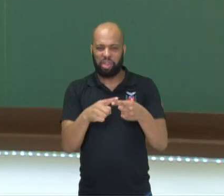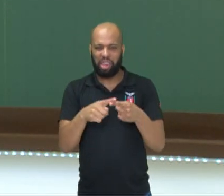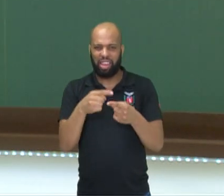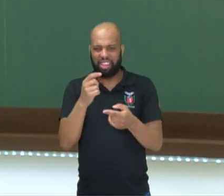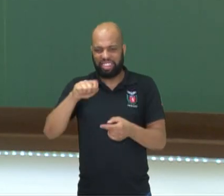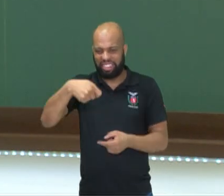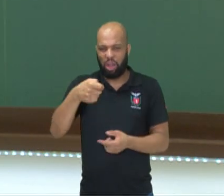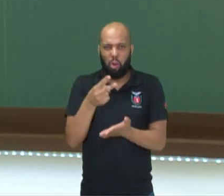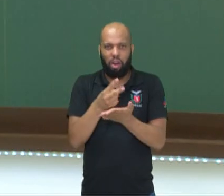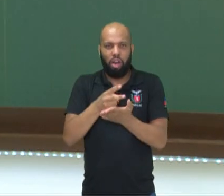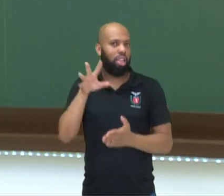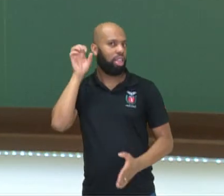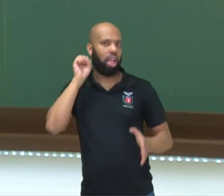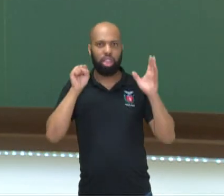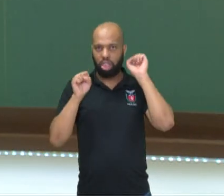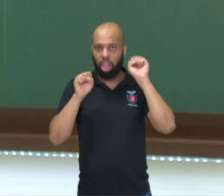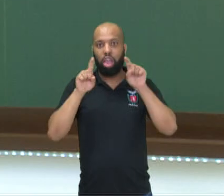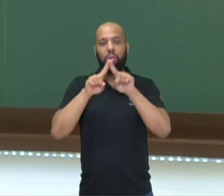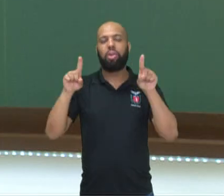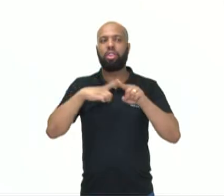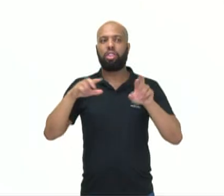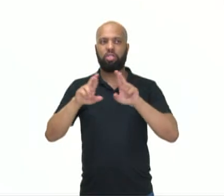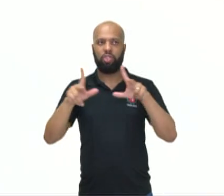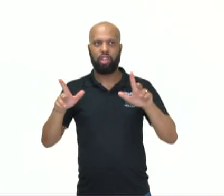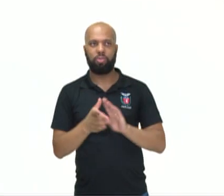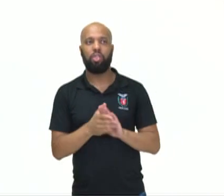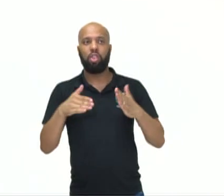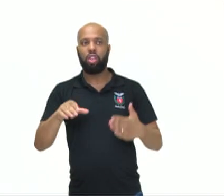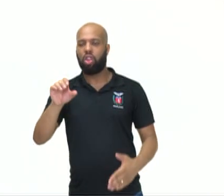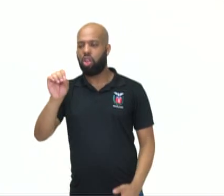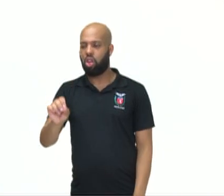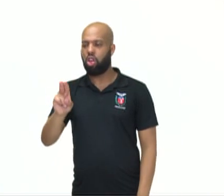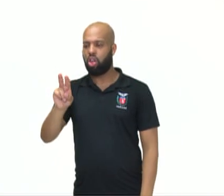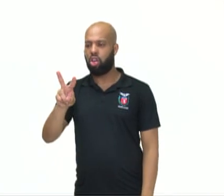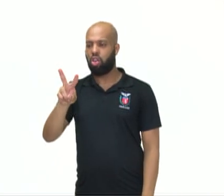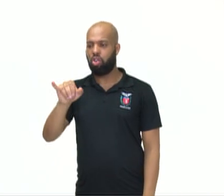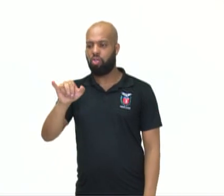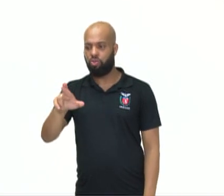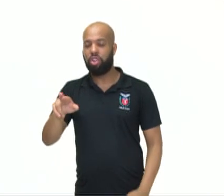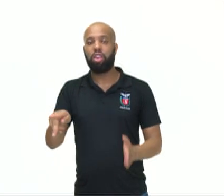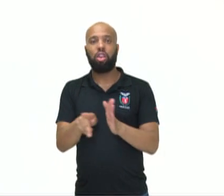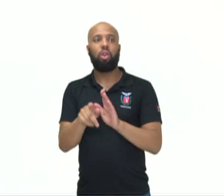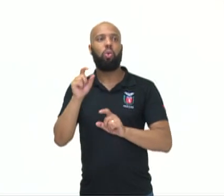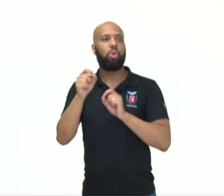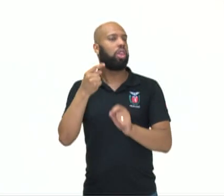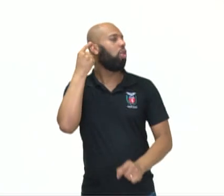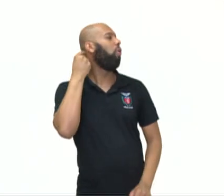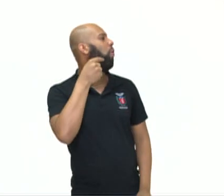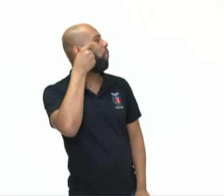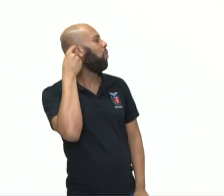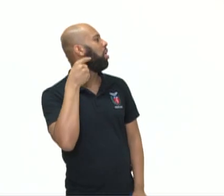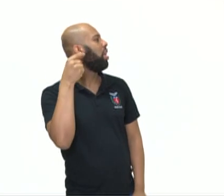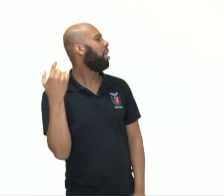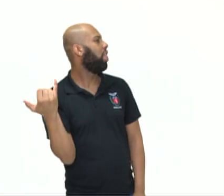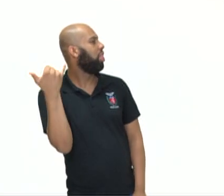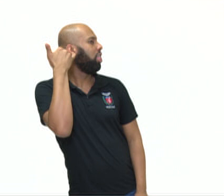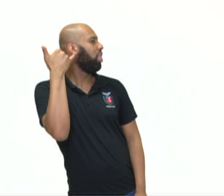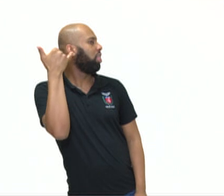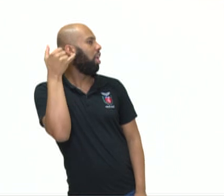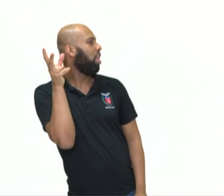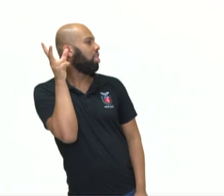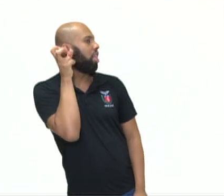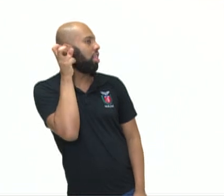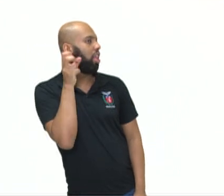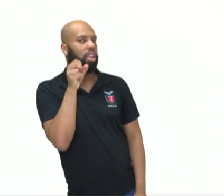e é isso que a gente vai ver agora. Então, ouvir refere-se ao sentido da audição. Quando eu